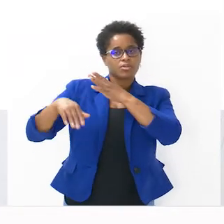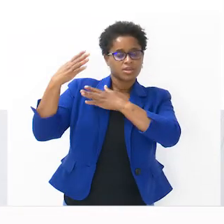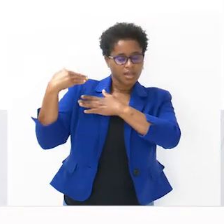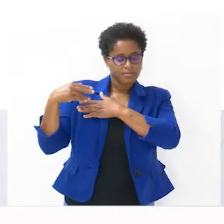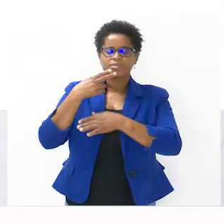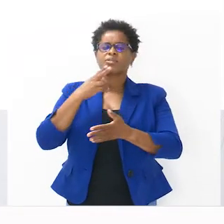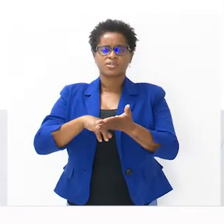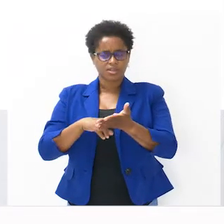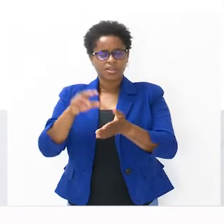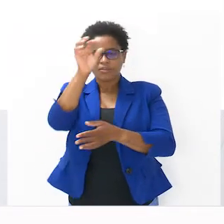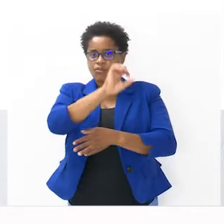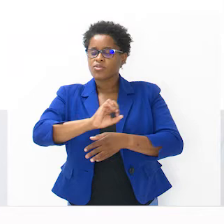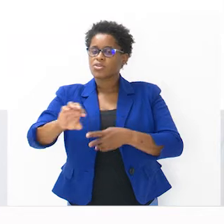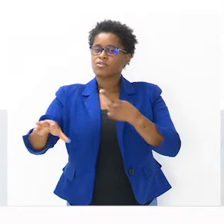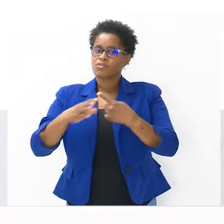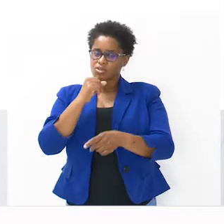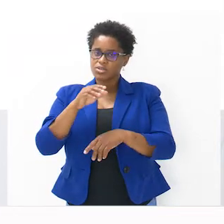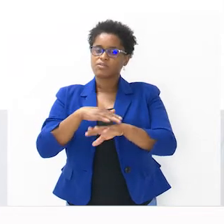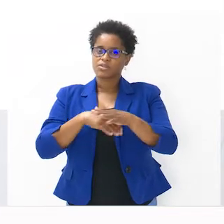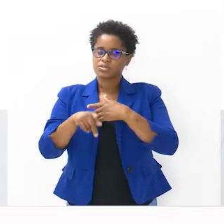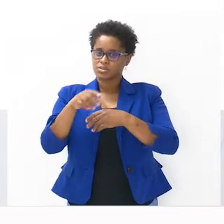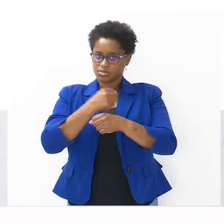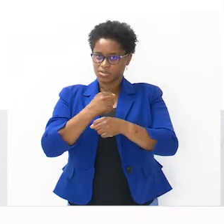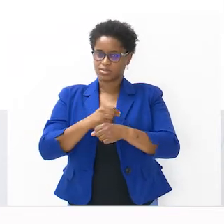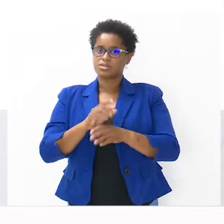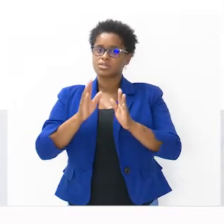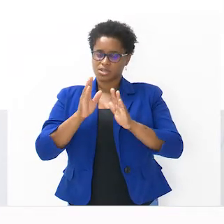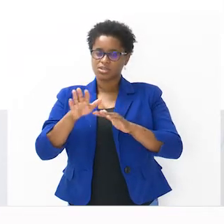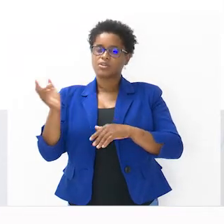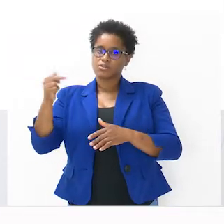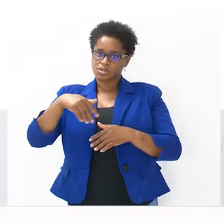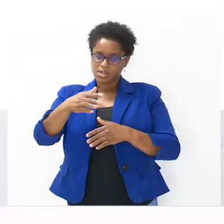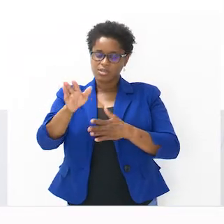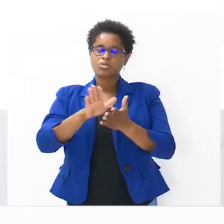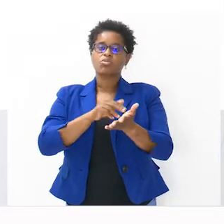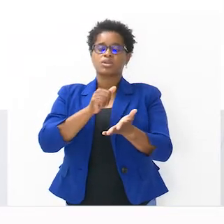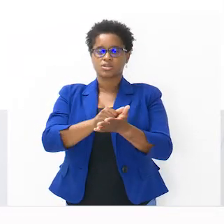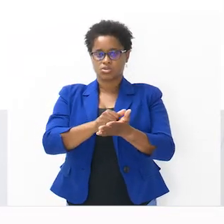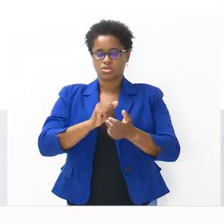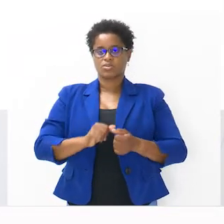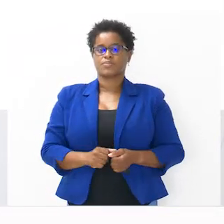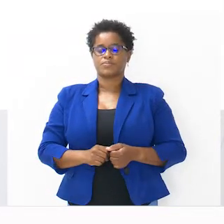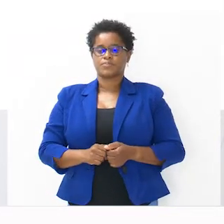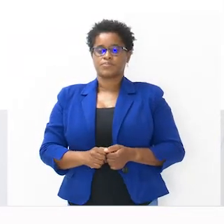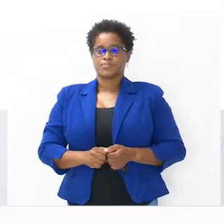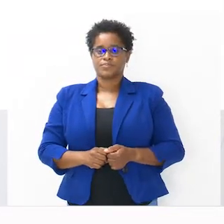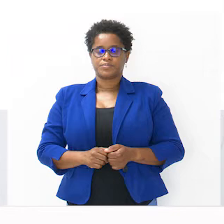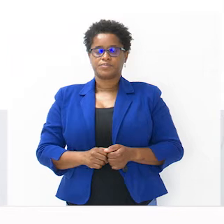com certeza, vão conseguir resolver o exercício. Já já voltaremos para a nossa correção.